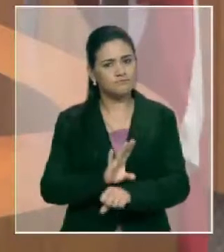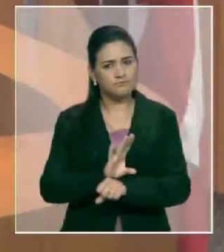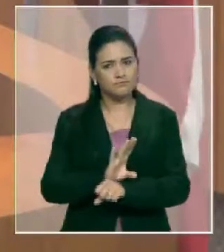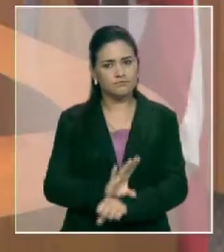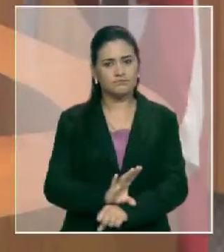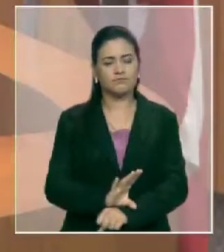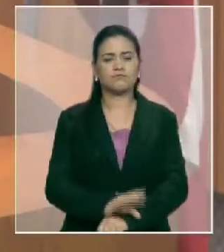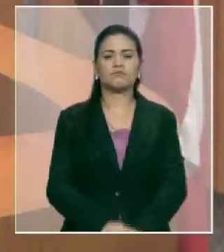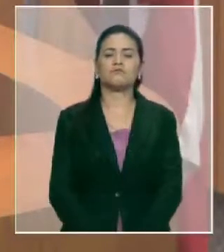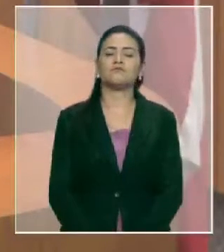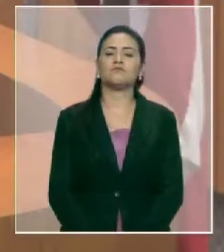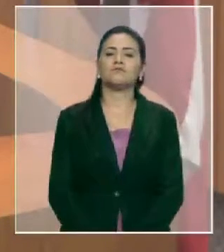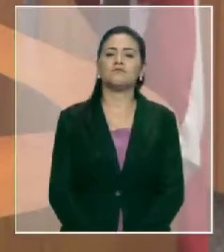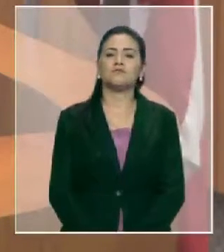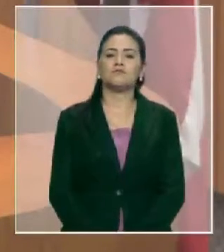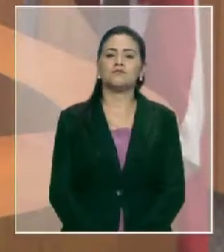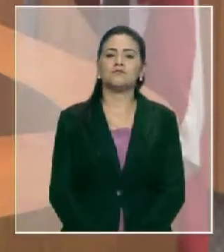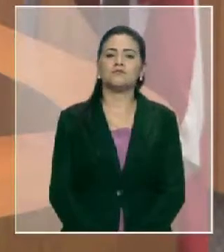para